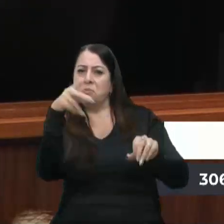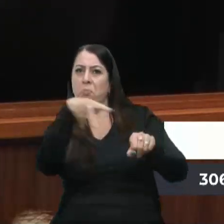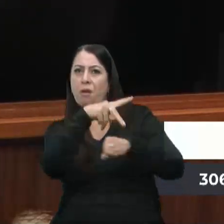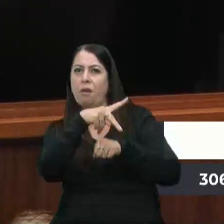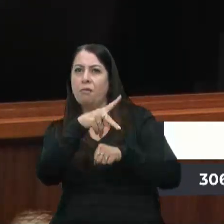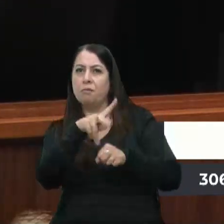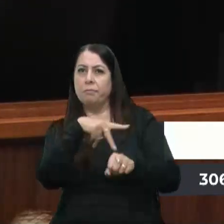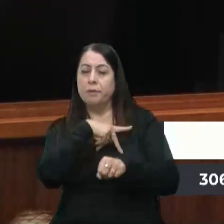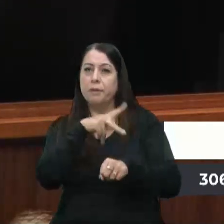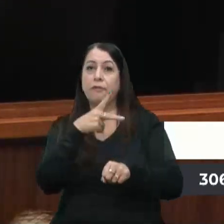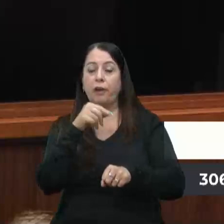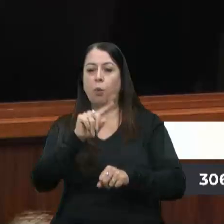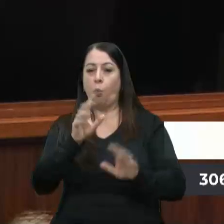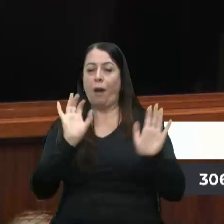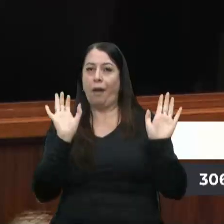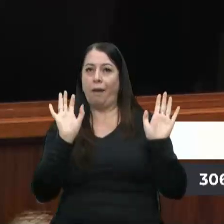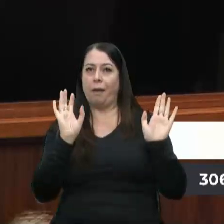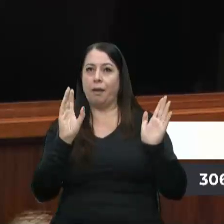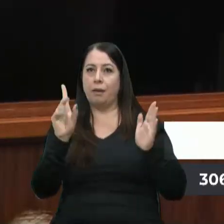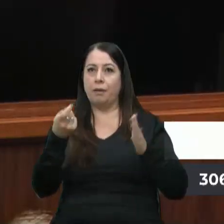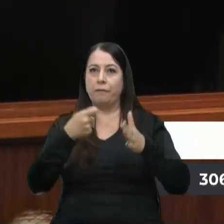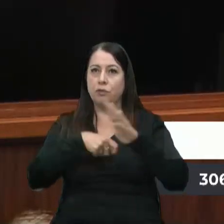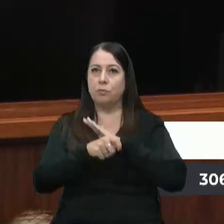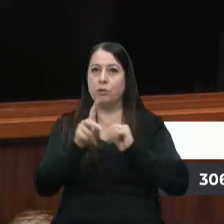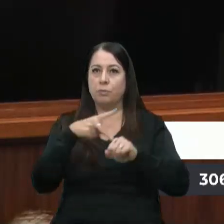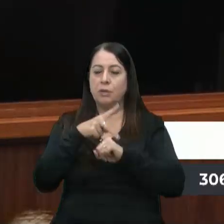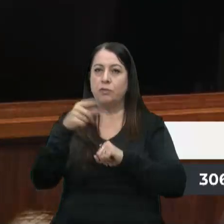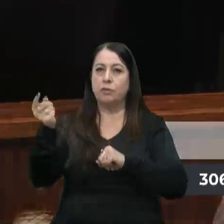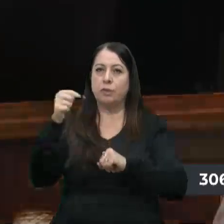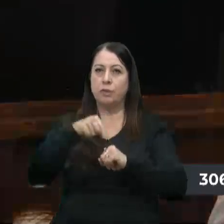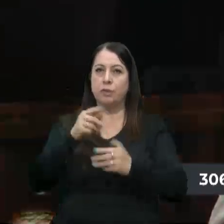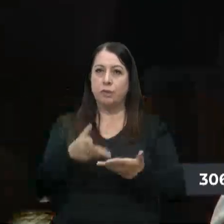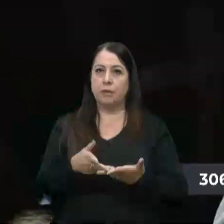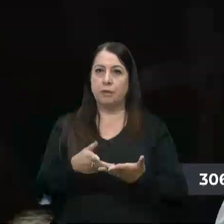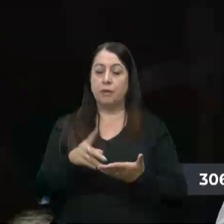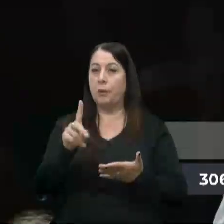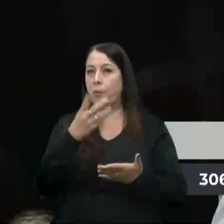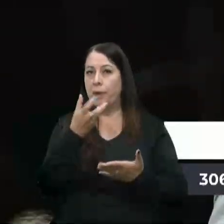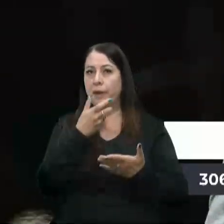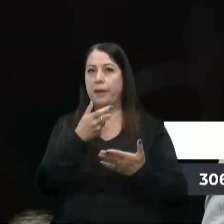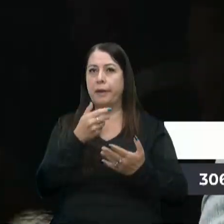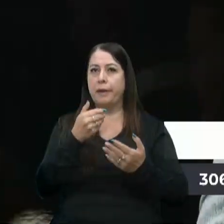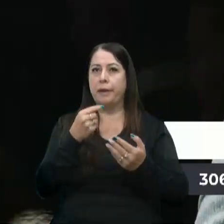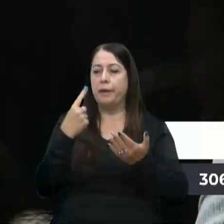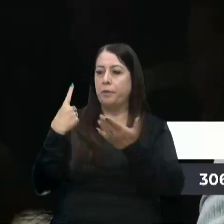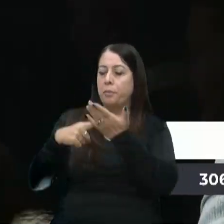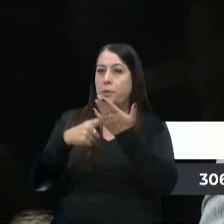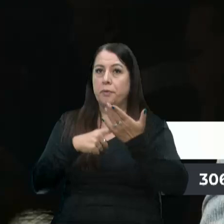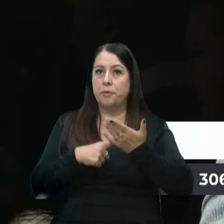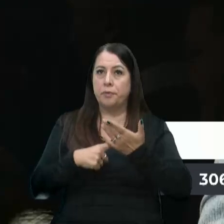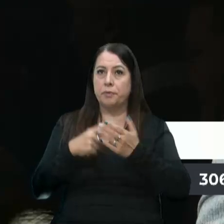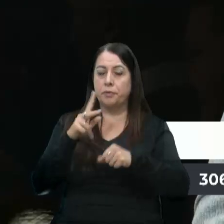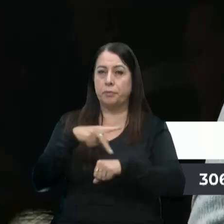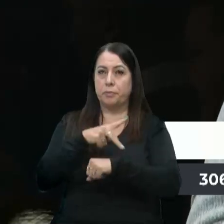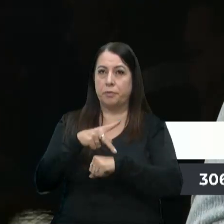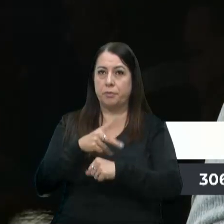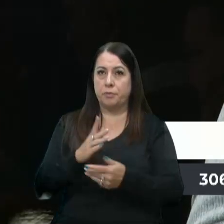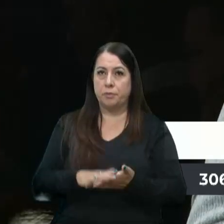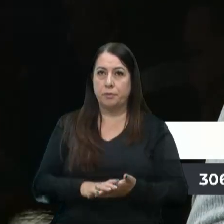dos presentes não a gente não quer investimento dos países de vocês aqui a gente não quer fazer acordos com os